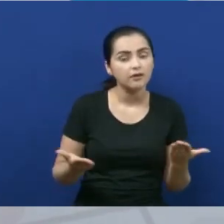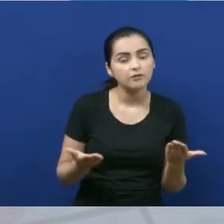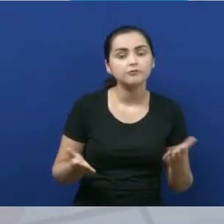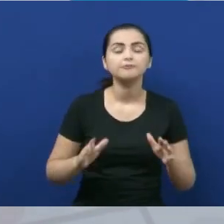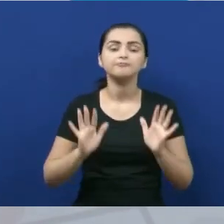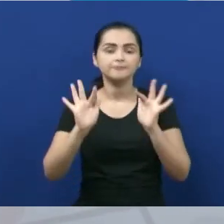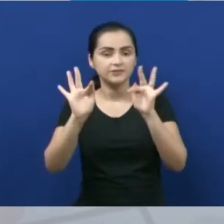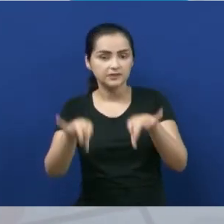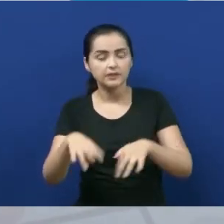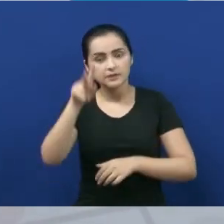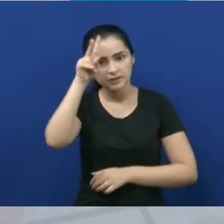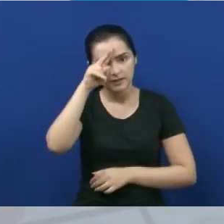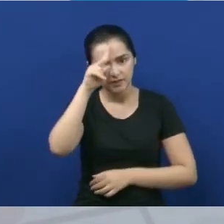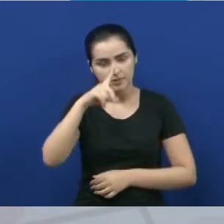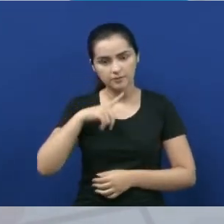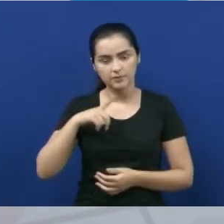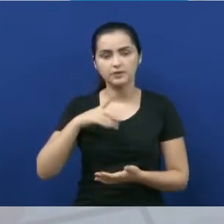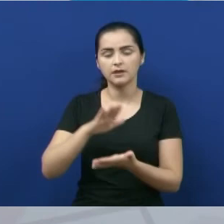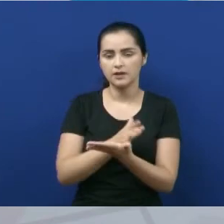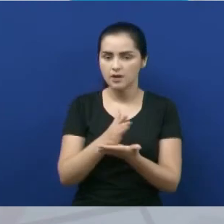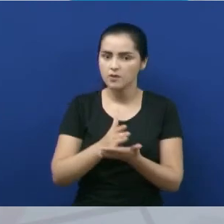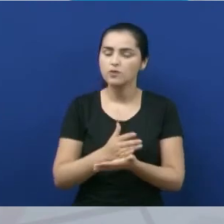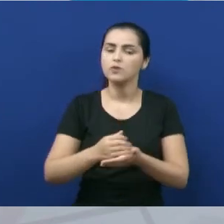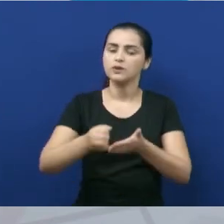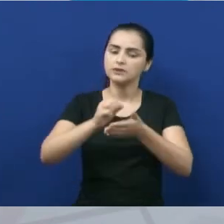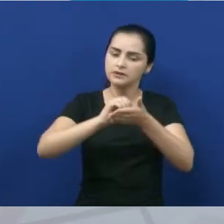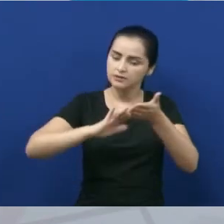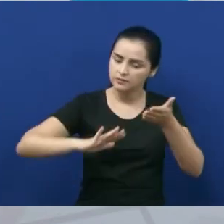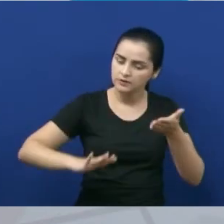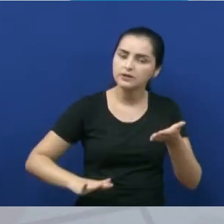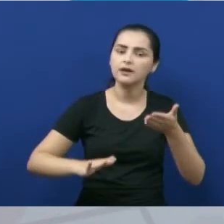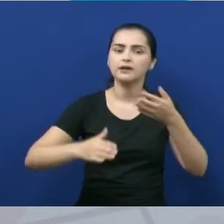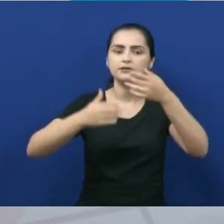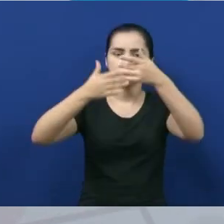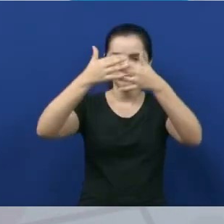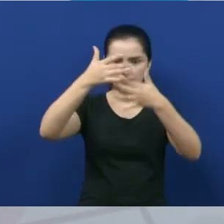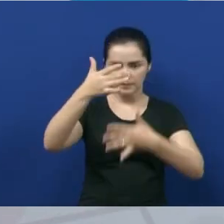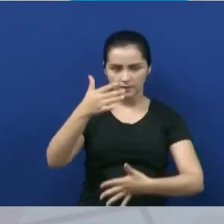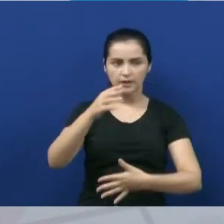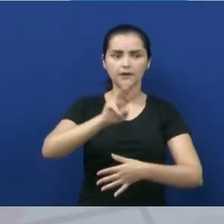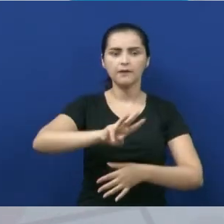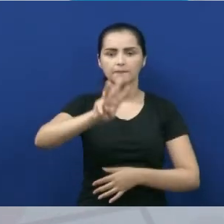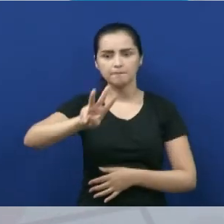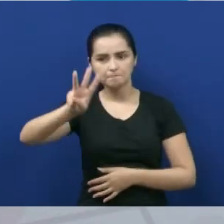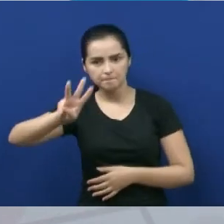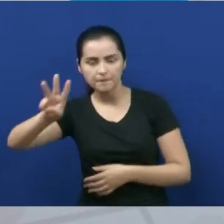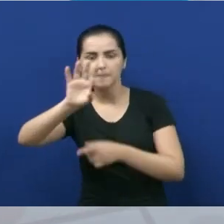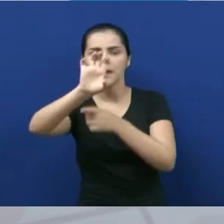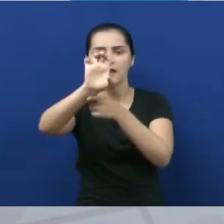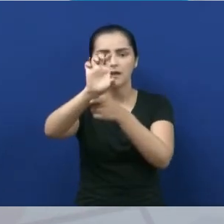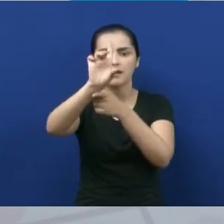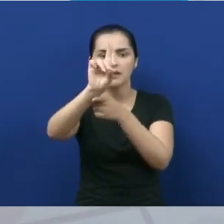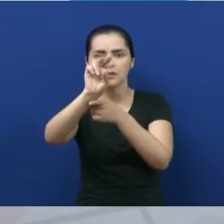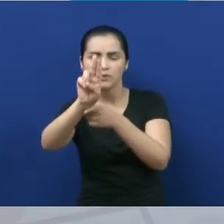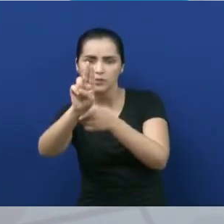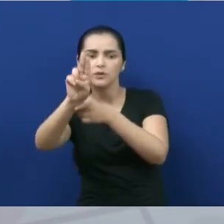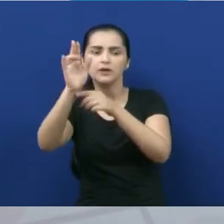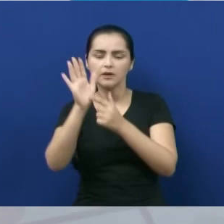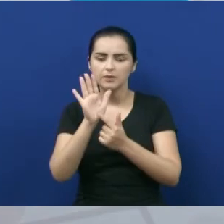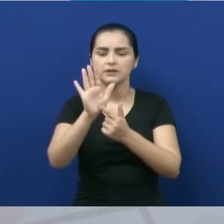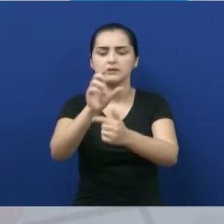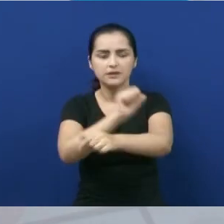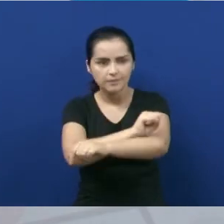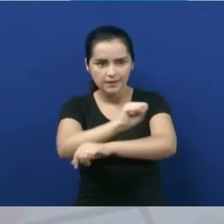só lembrando que tem algumas atividades na plataforma educ né que está sendo disponibilizada pela secretaria de educação